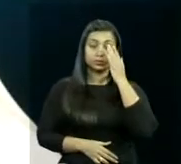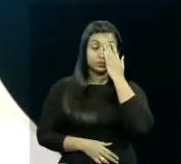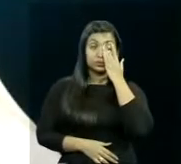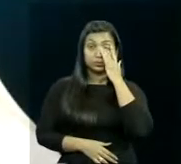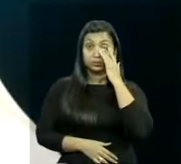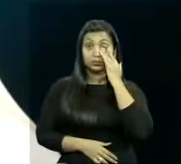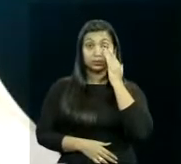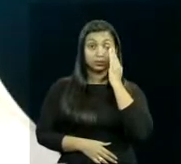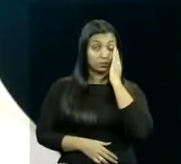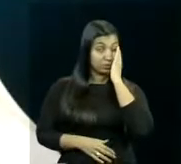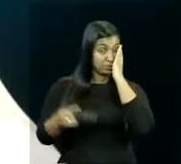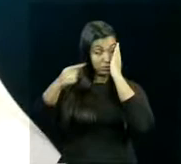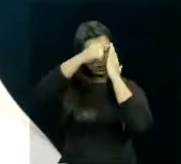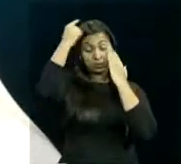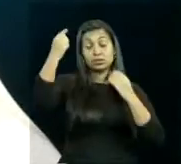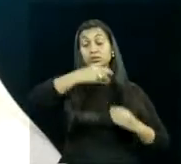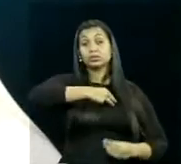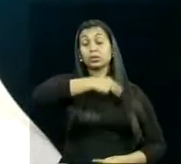ventre, Jesus.